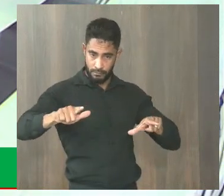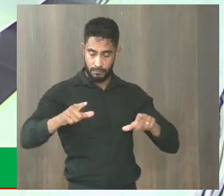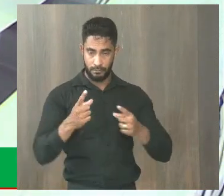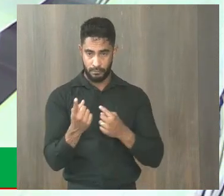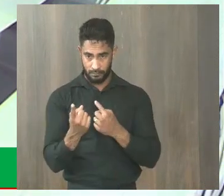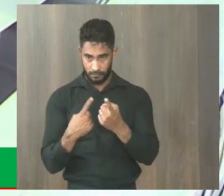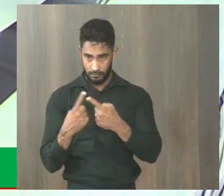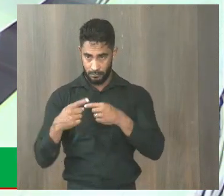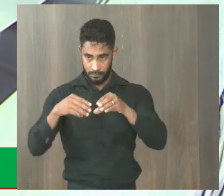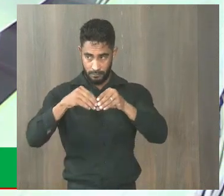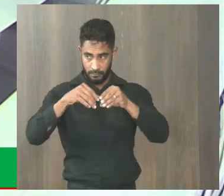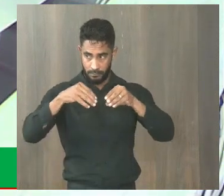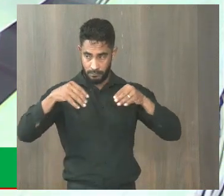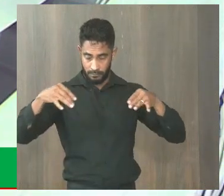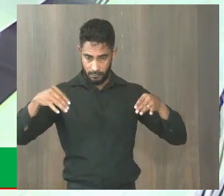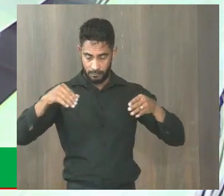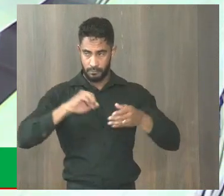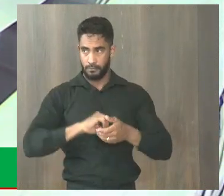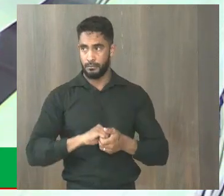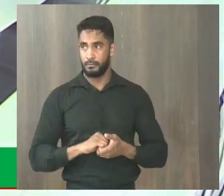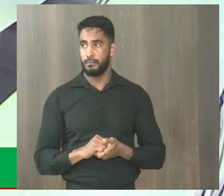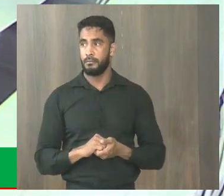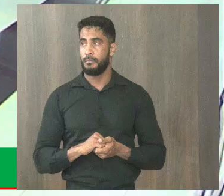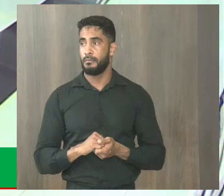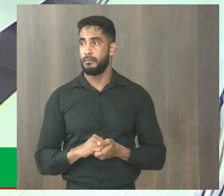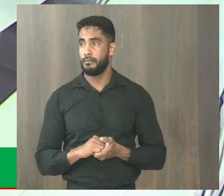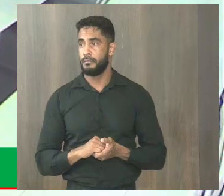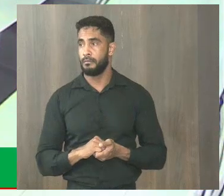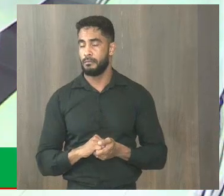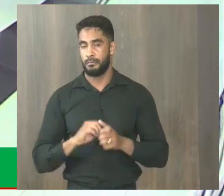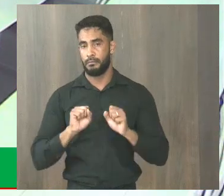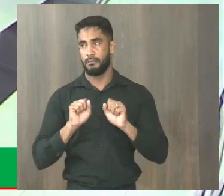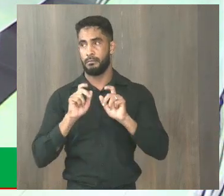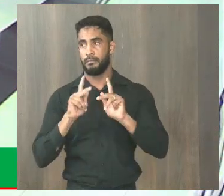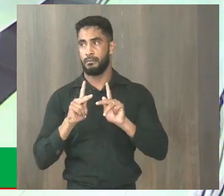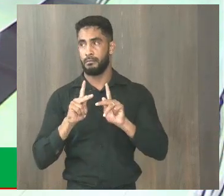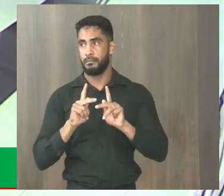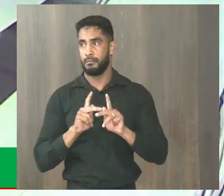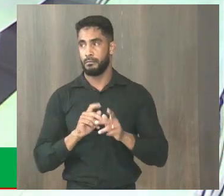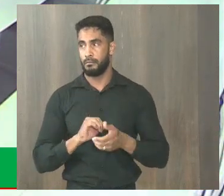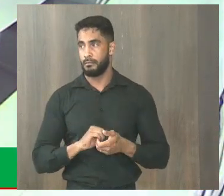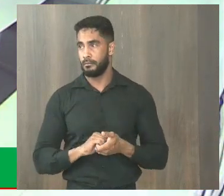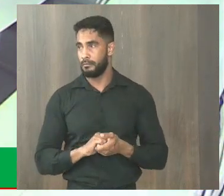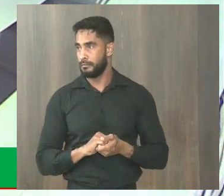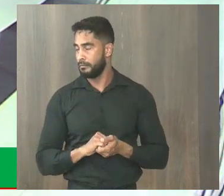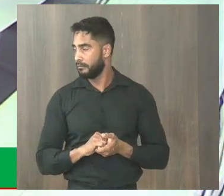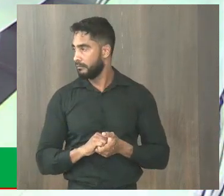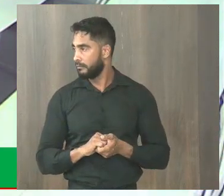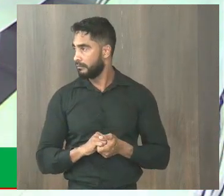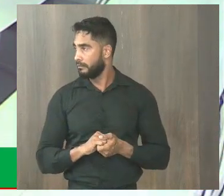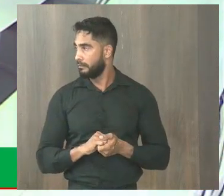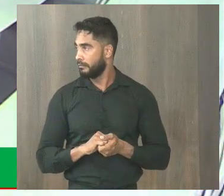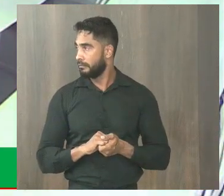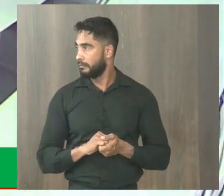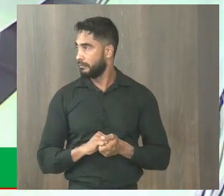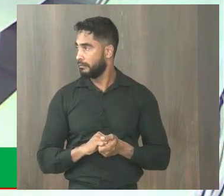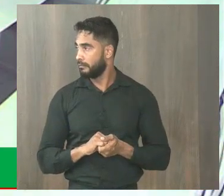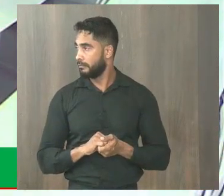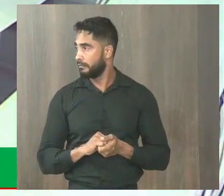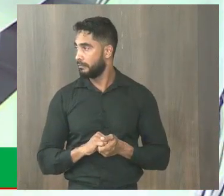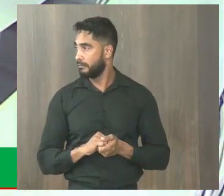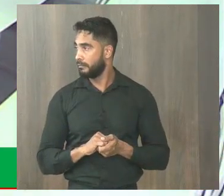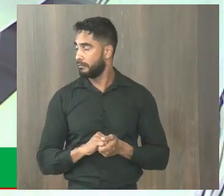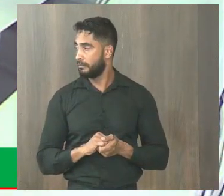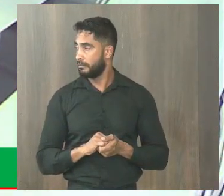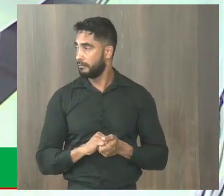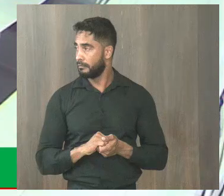de terra. Obrigada. Nada. Ok. Ô, colega, presidente. Sim.